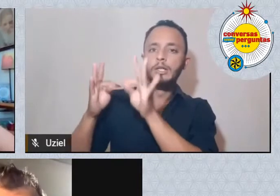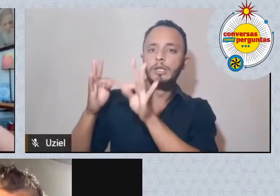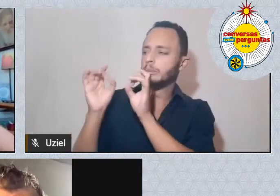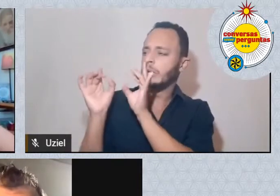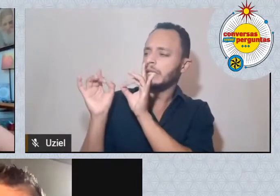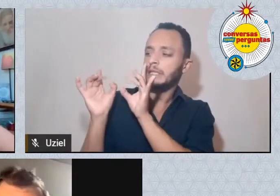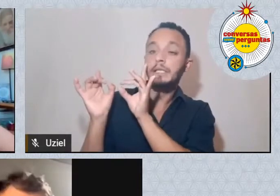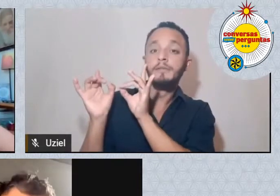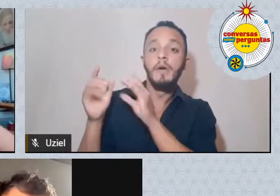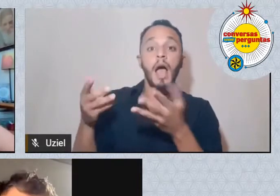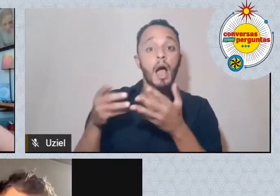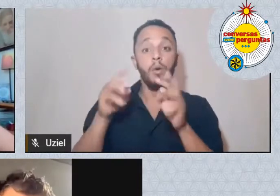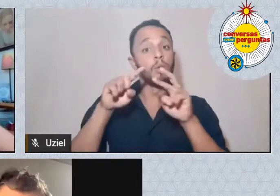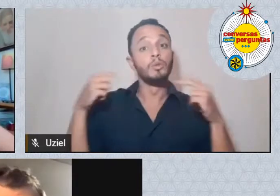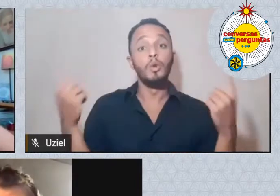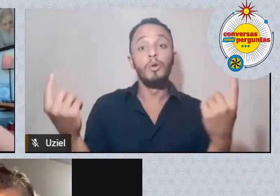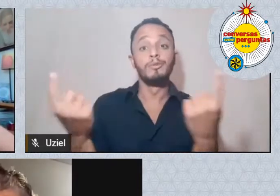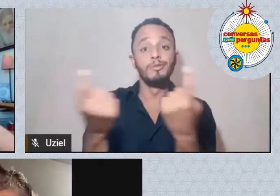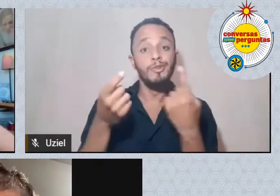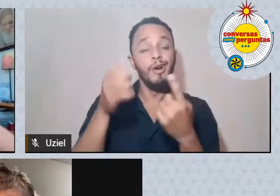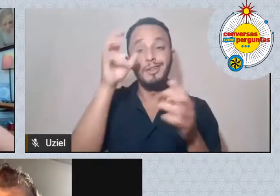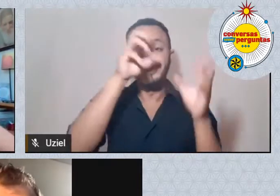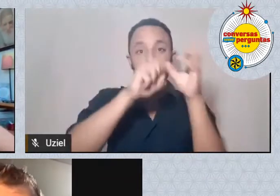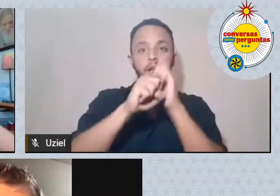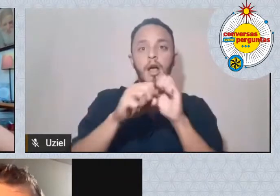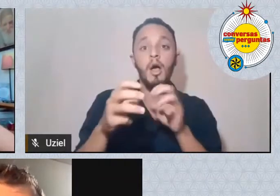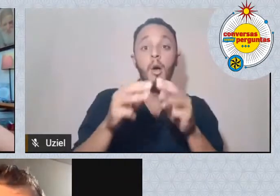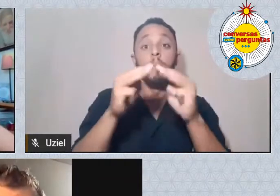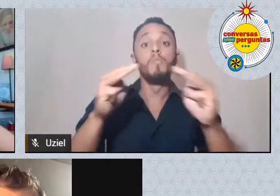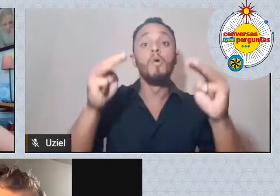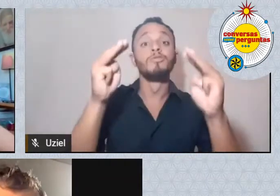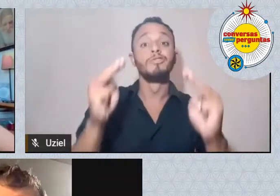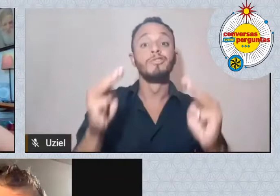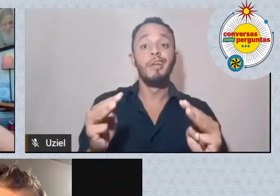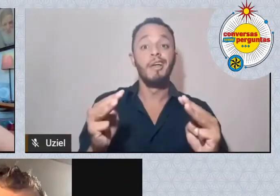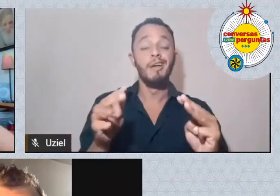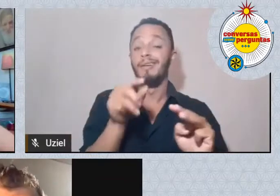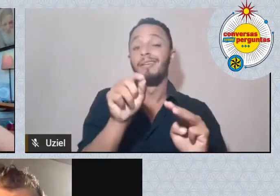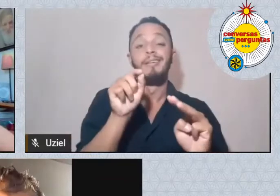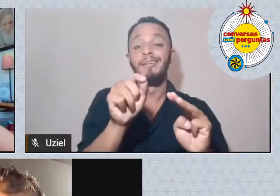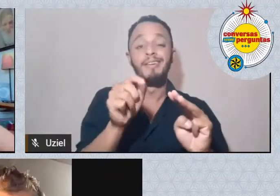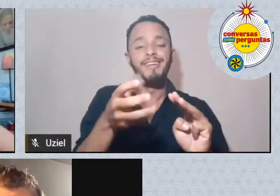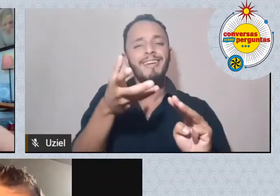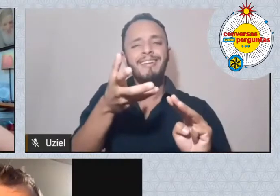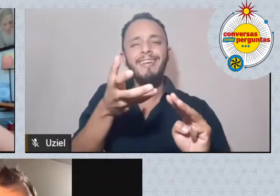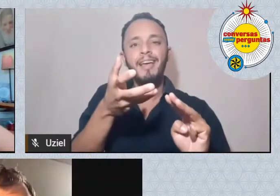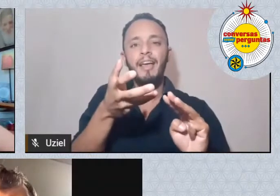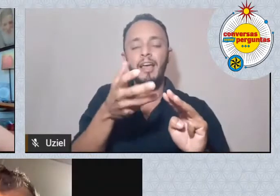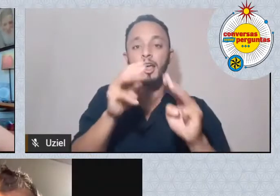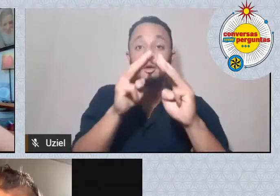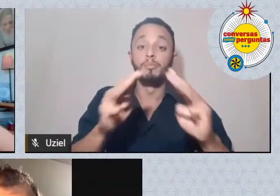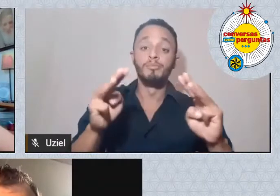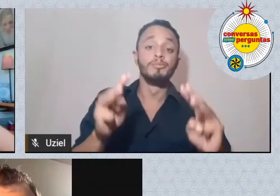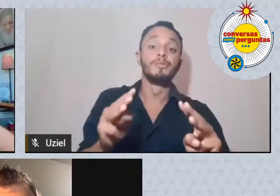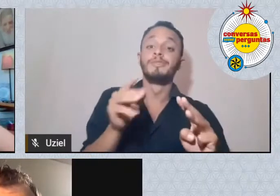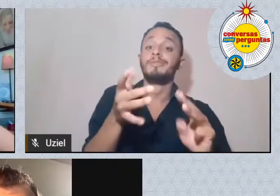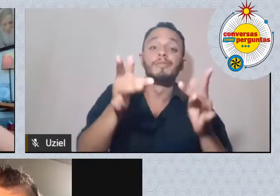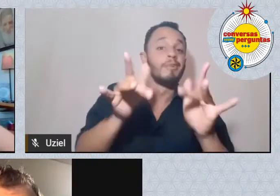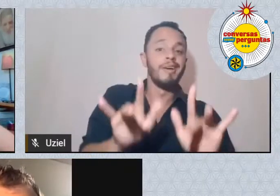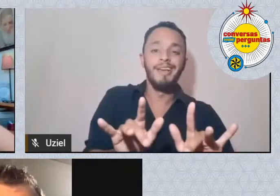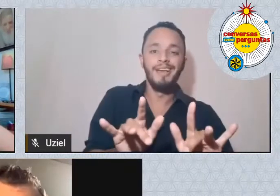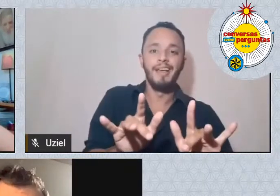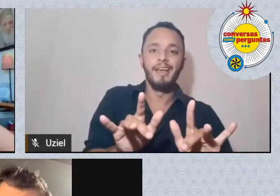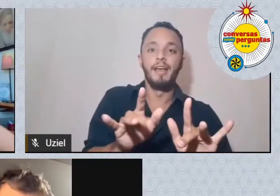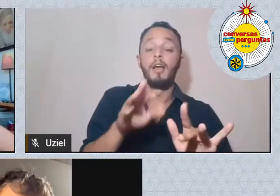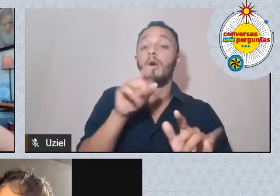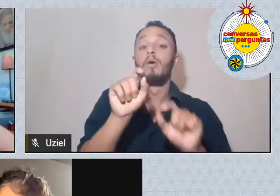todos nós. O que queremos no museu, o que não queremos. As discussões em torno do que é estar num lugar de